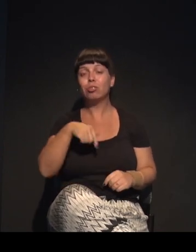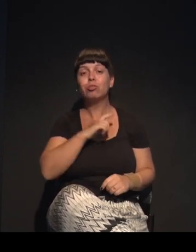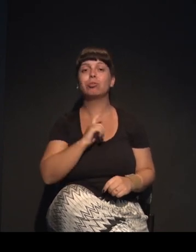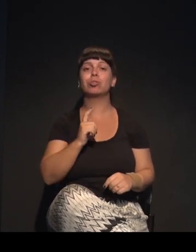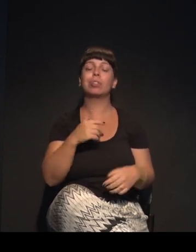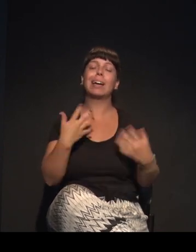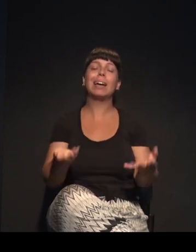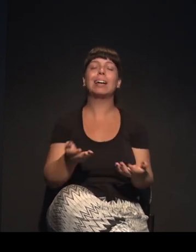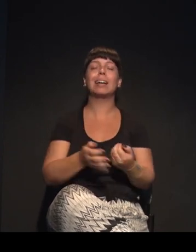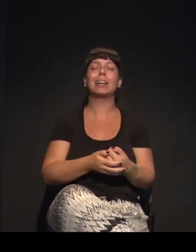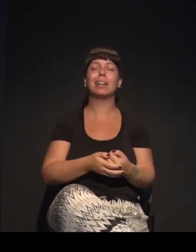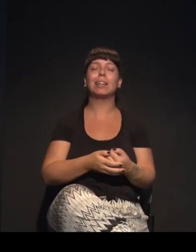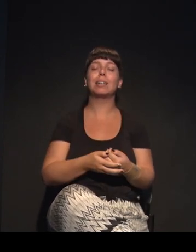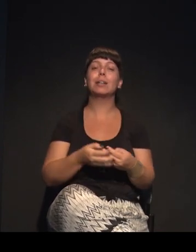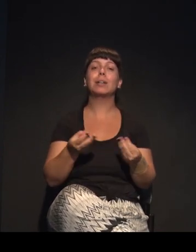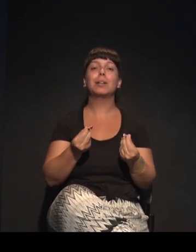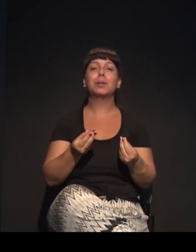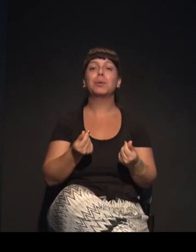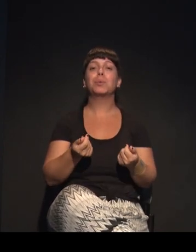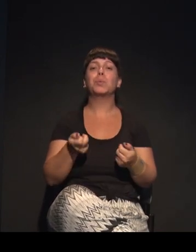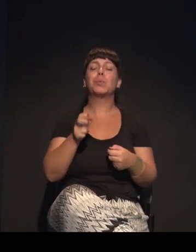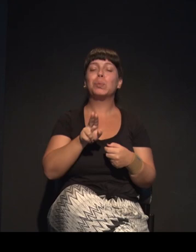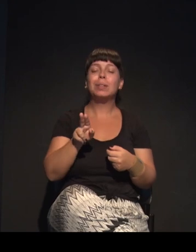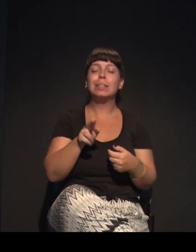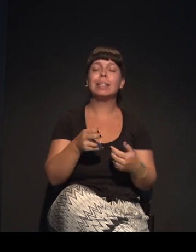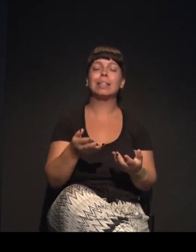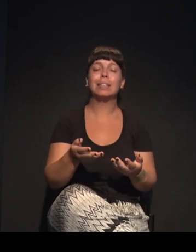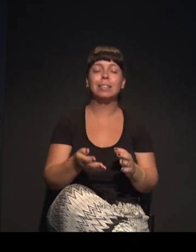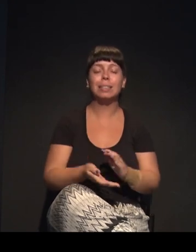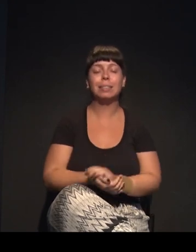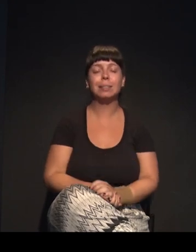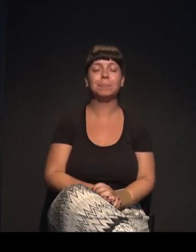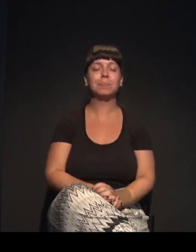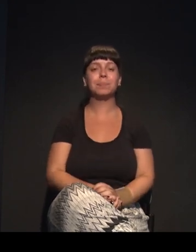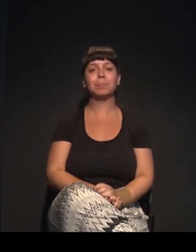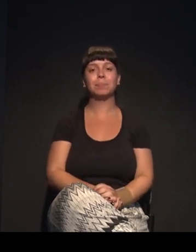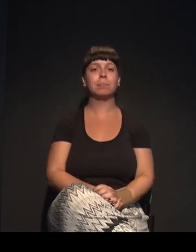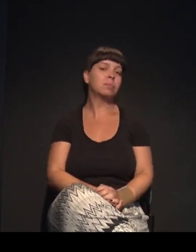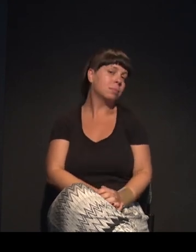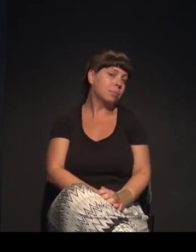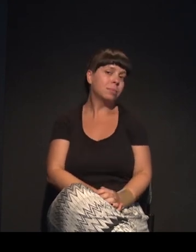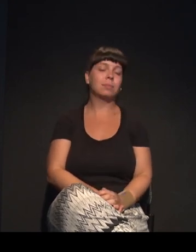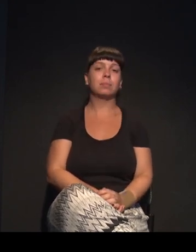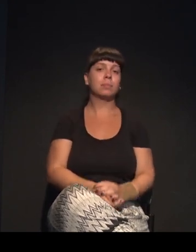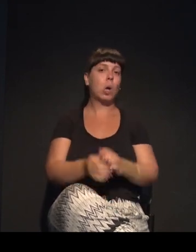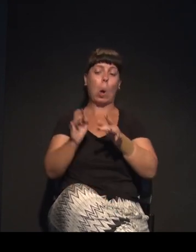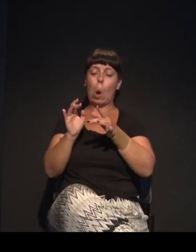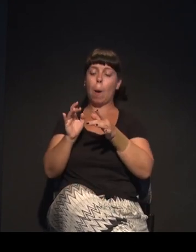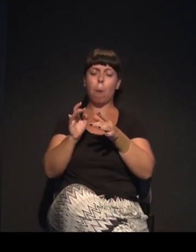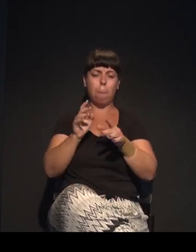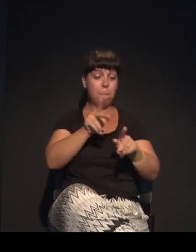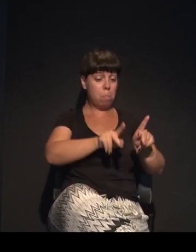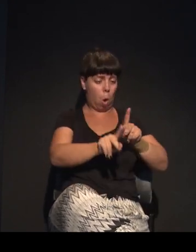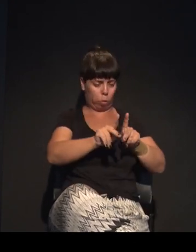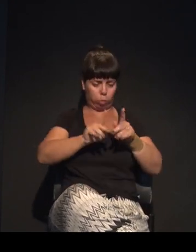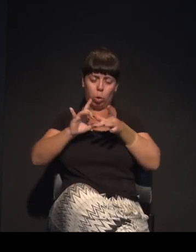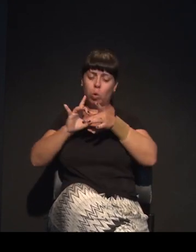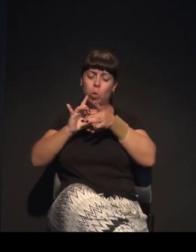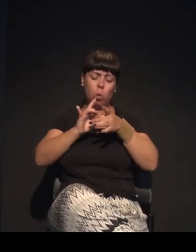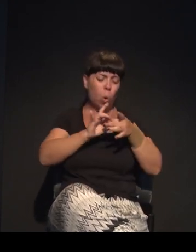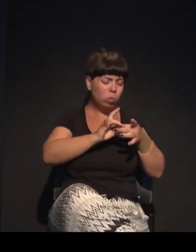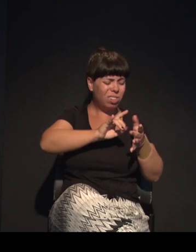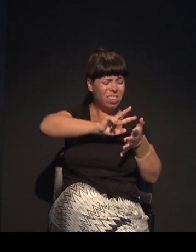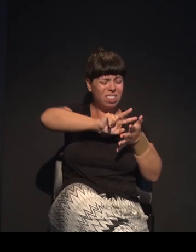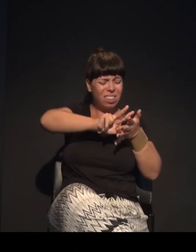é usar assim pega vários contextos do povo e trabalha na